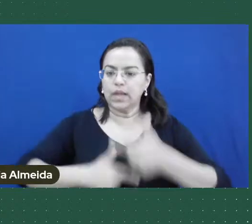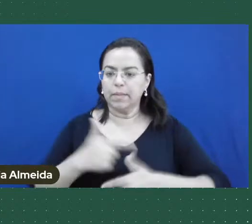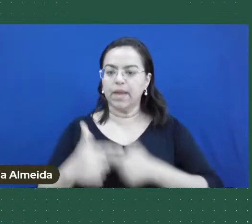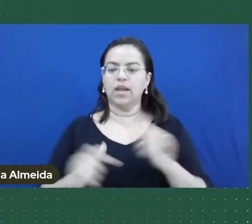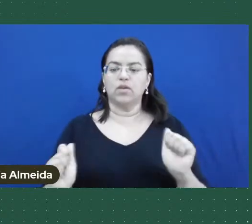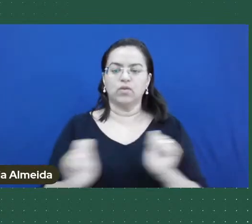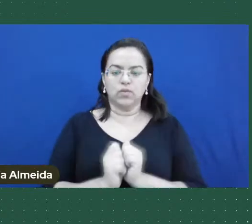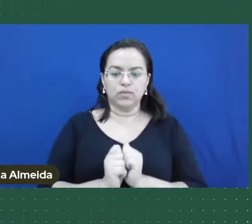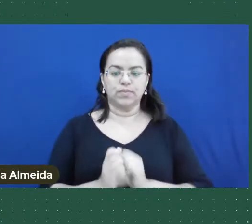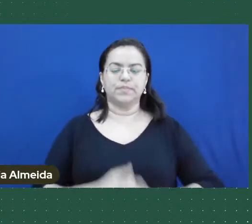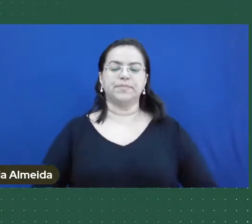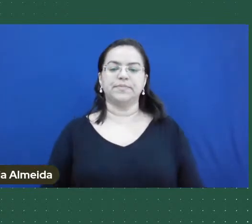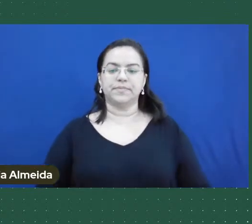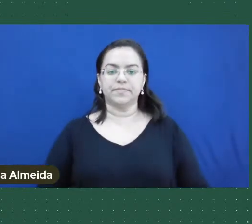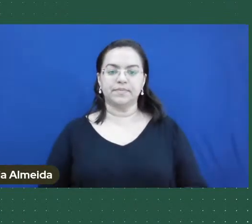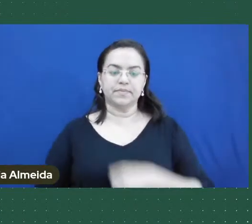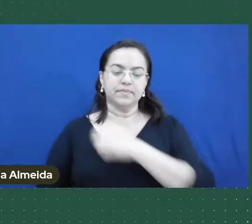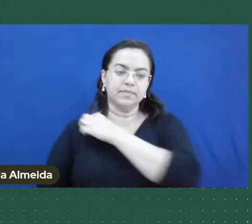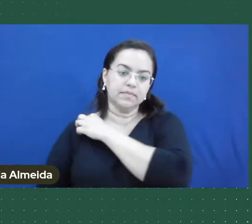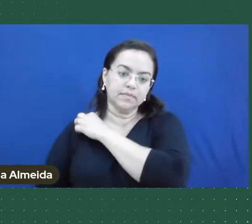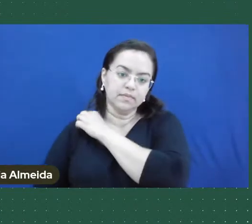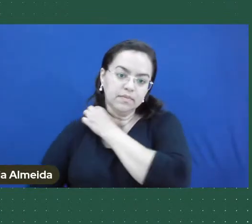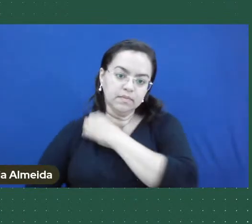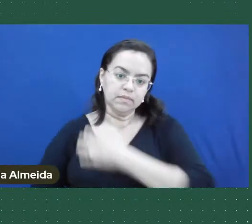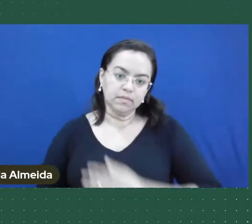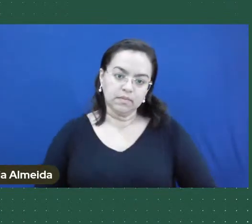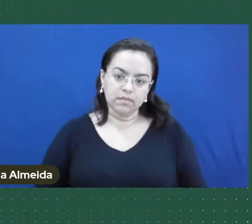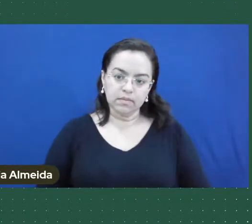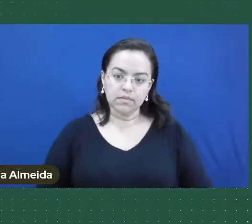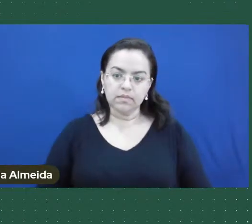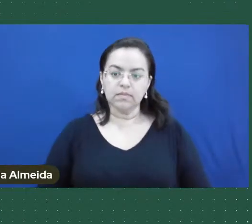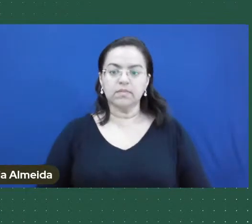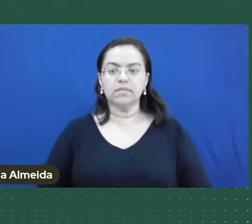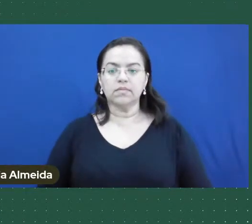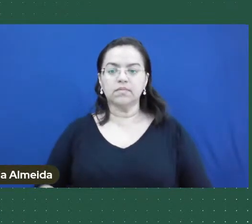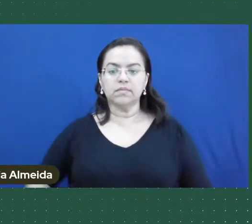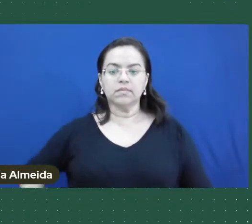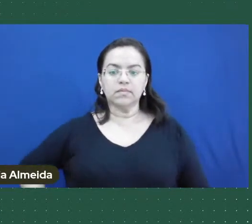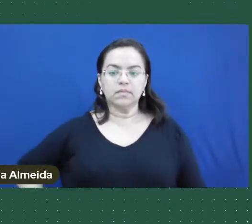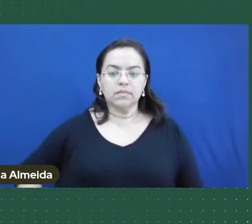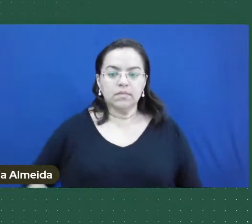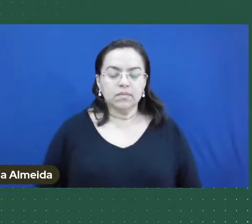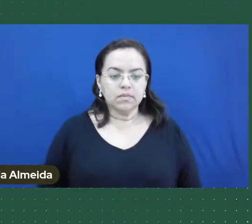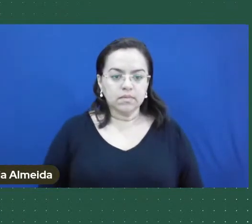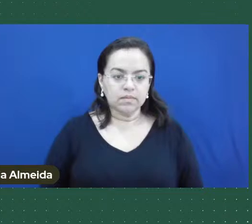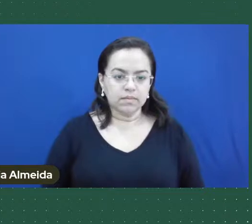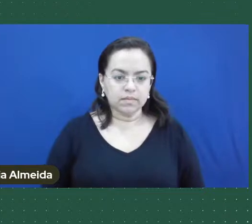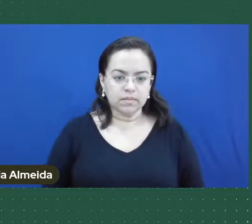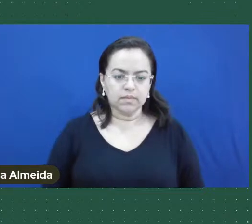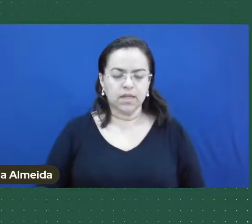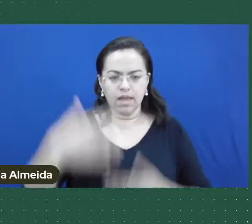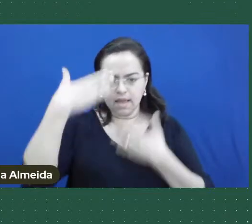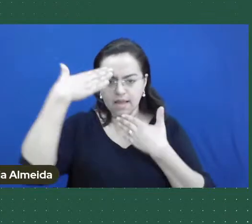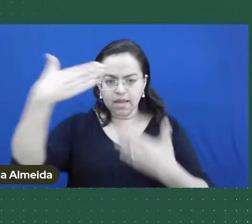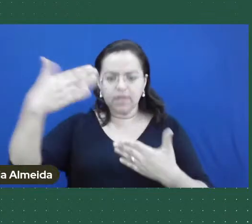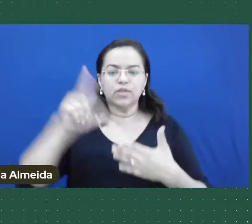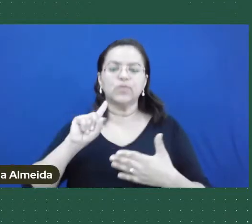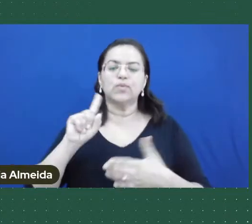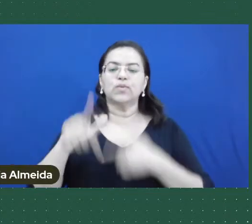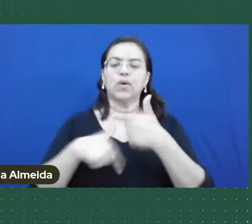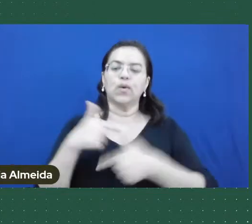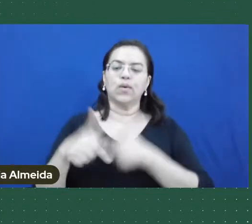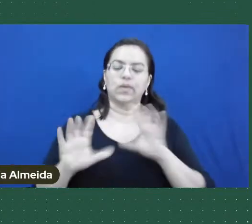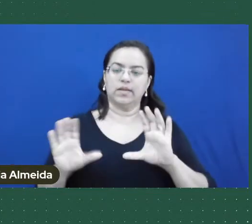Tá? Naturalmente, agradecer a toda a minha equipe do projeto, do nosso grupo de representação